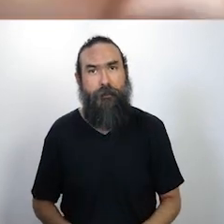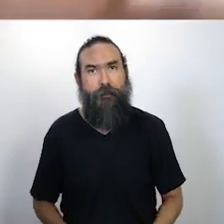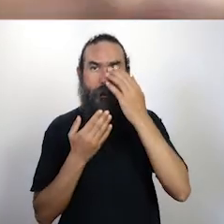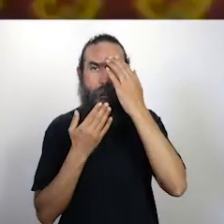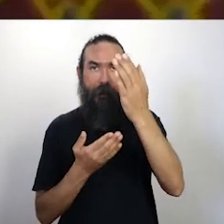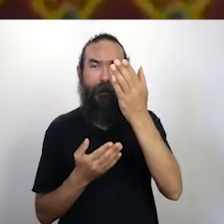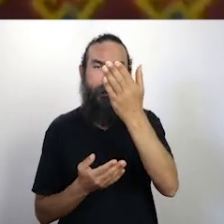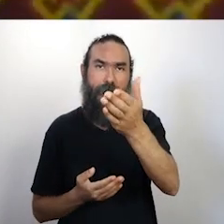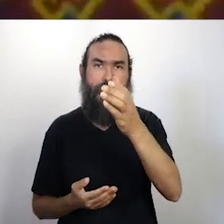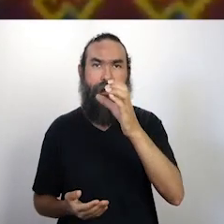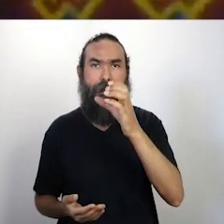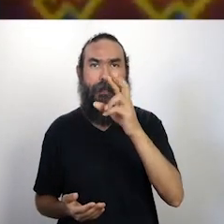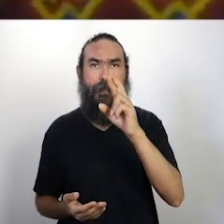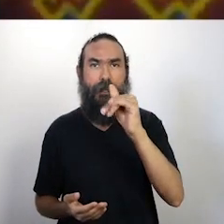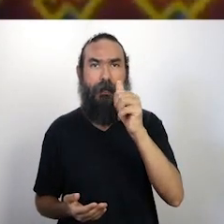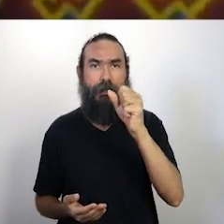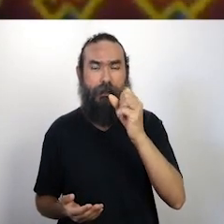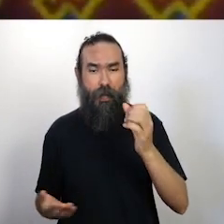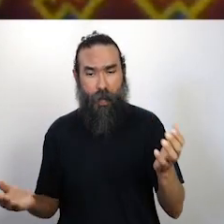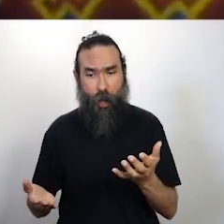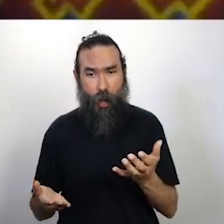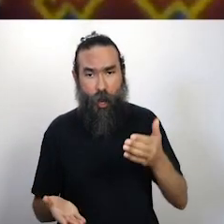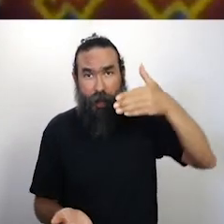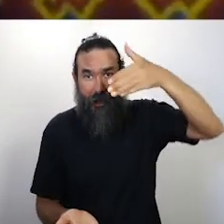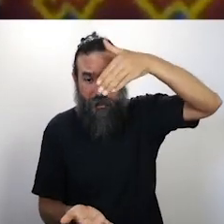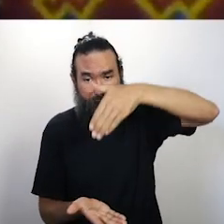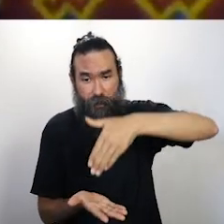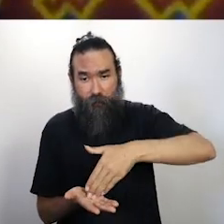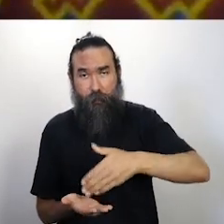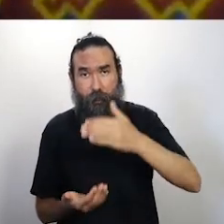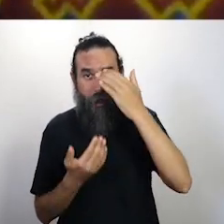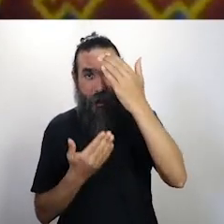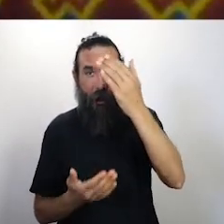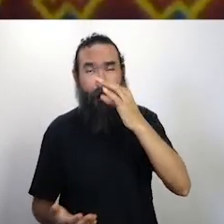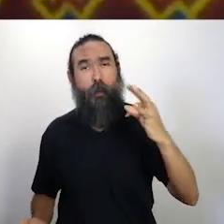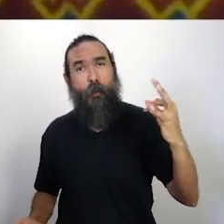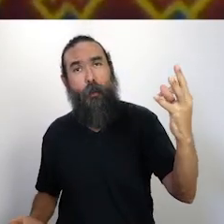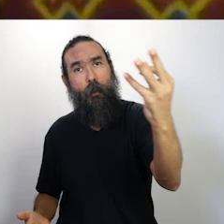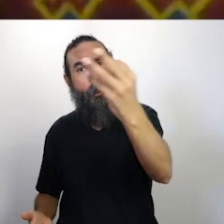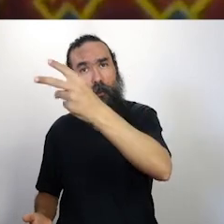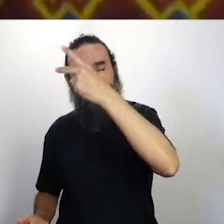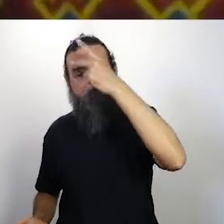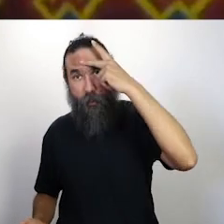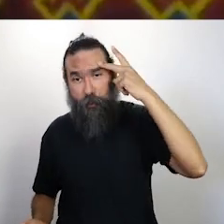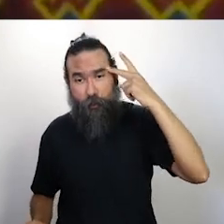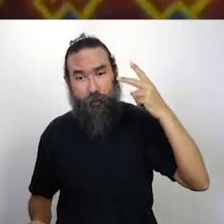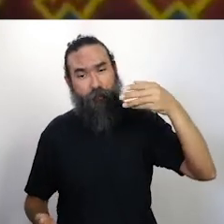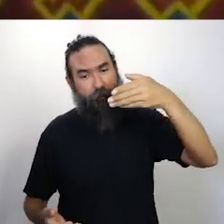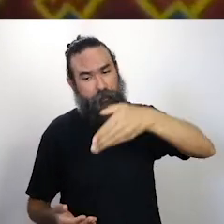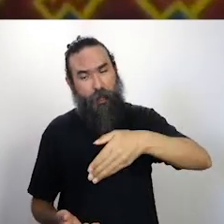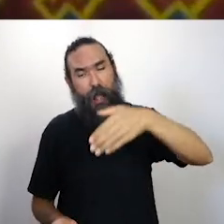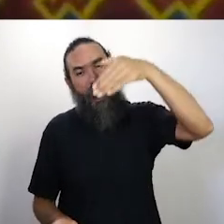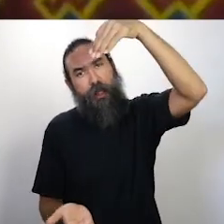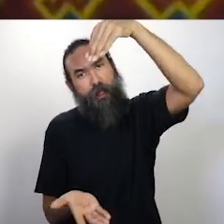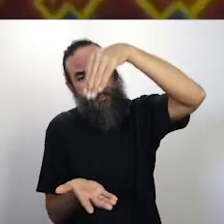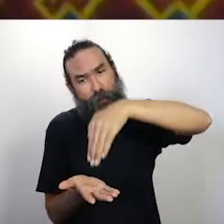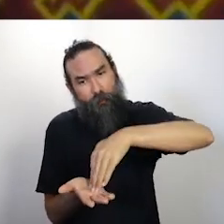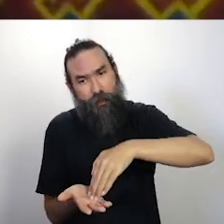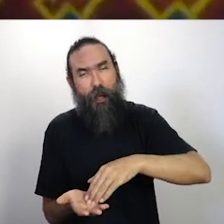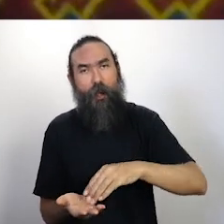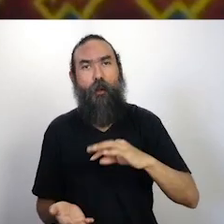obrigada Cris a gente vai concluir eu agradeço muito a presença de todos as pessoas que ficaram até o final